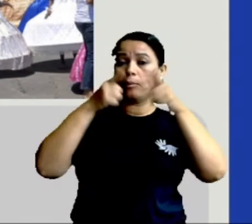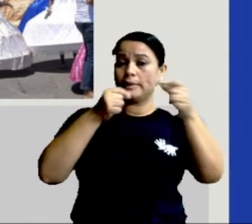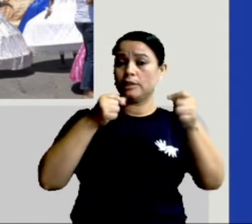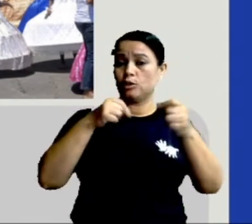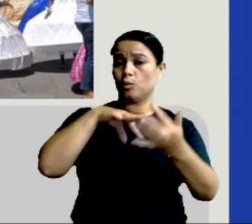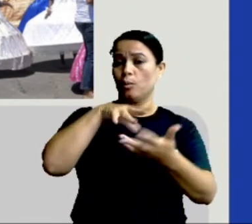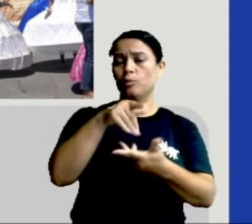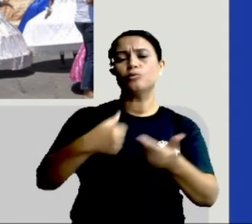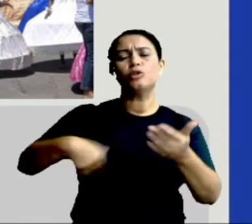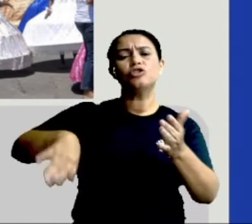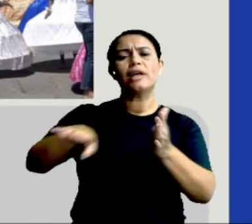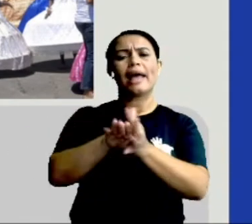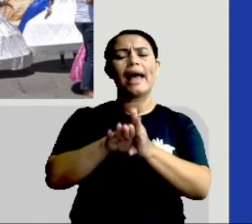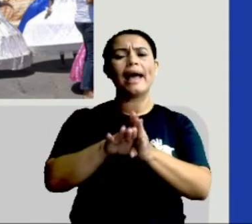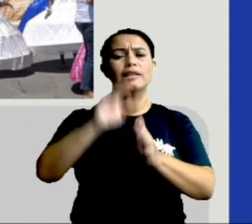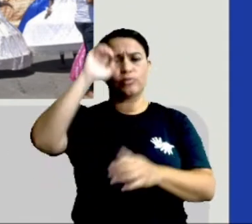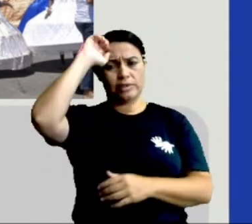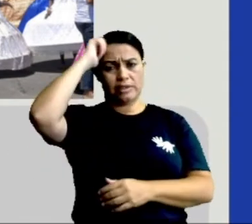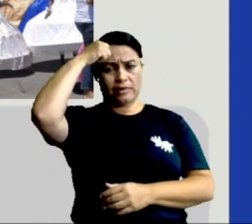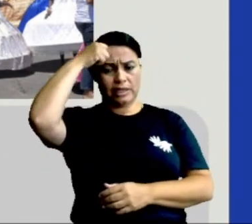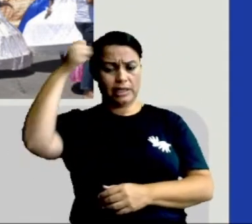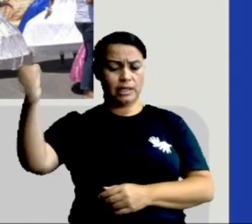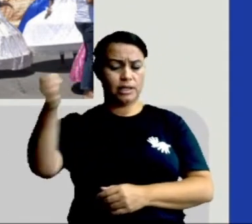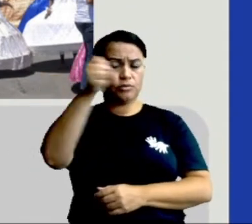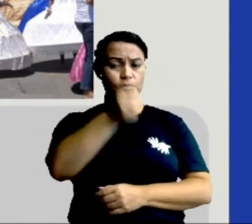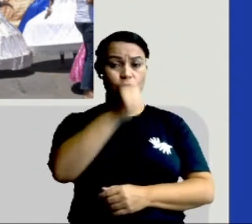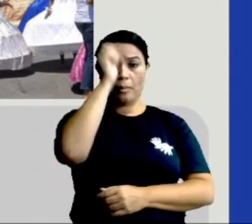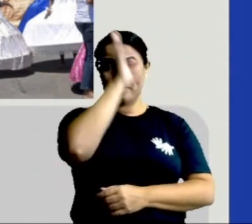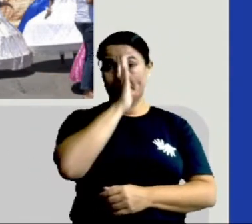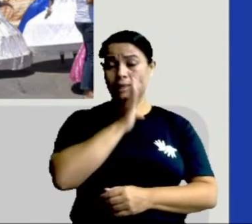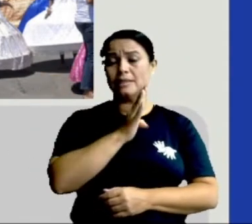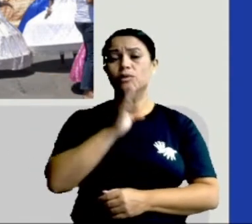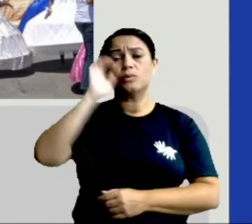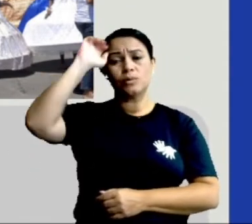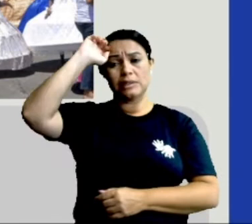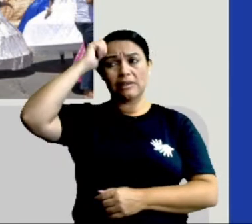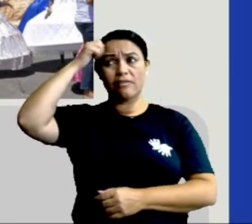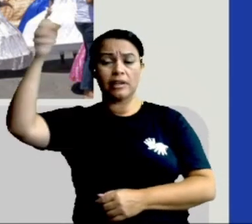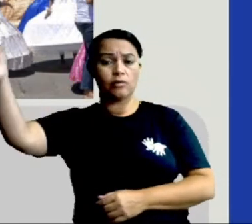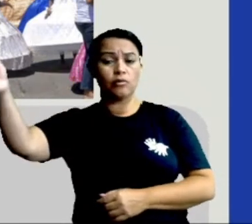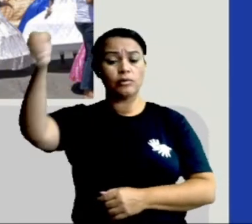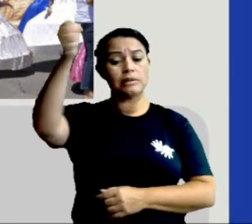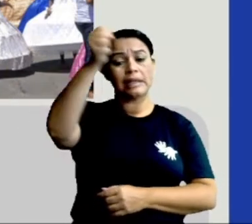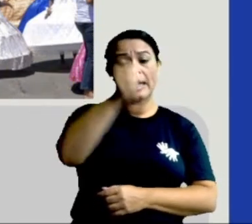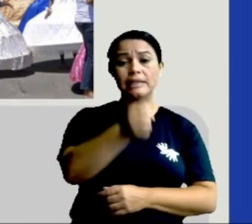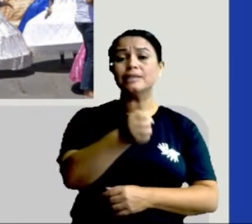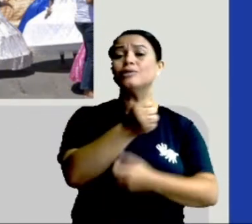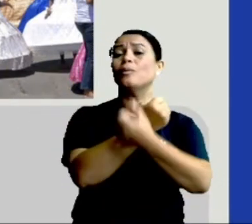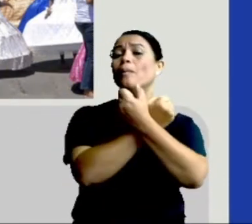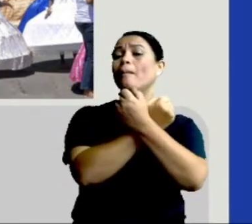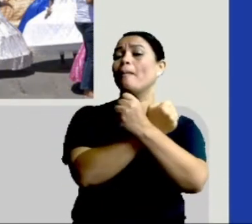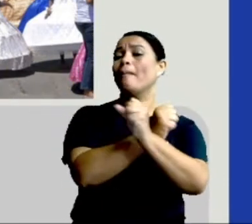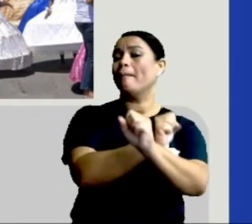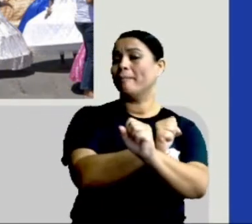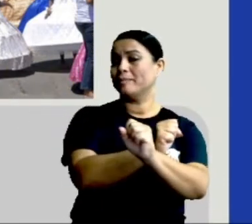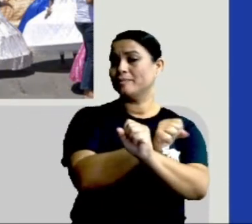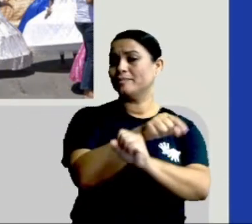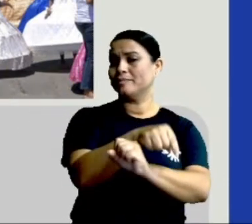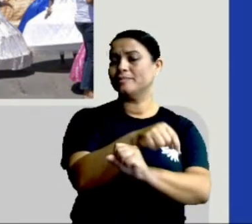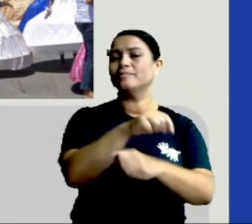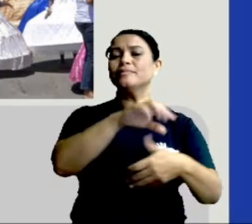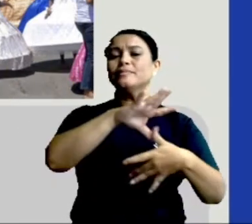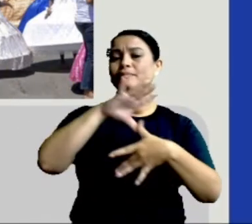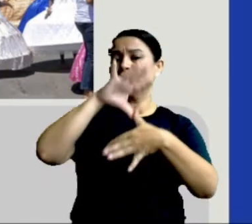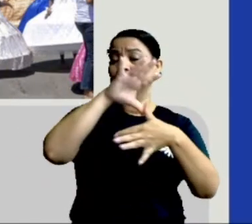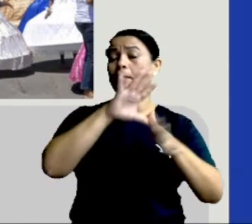A chegada dos africanos no Brasil. Os africanos foram trazidos para serem escravos nas Américas.